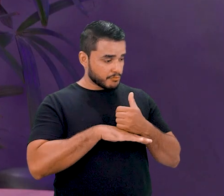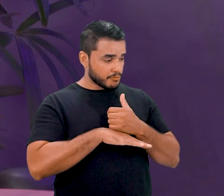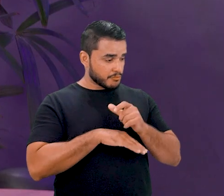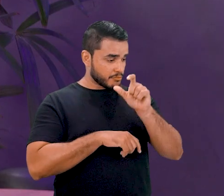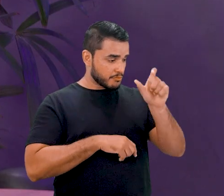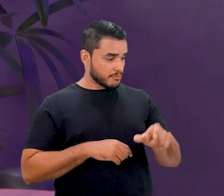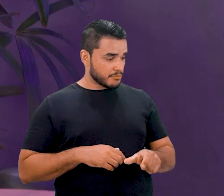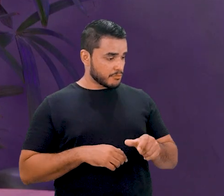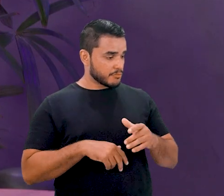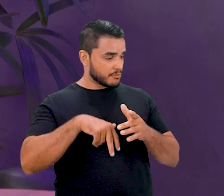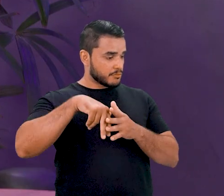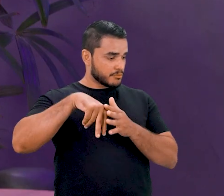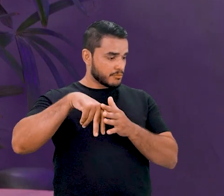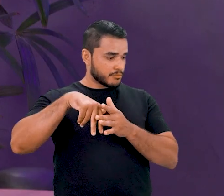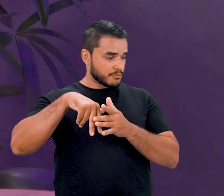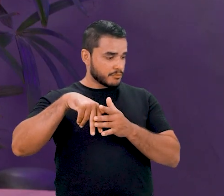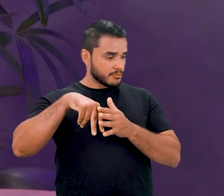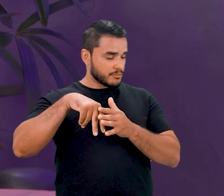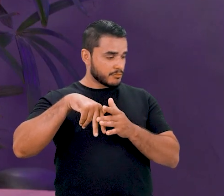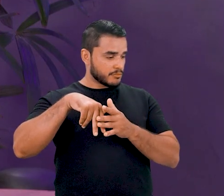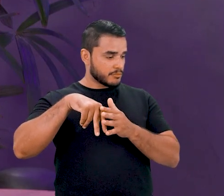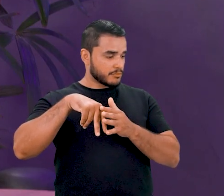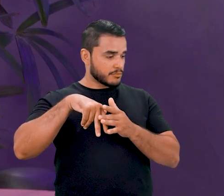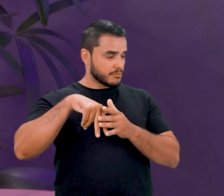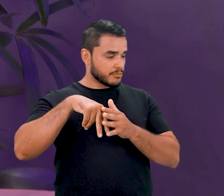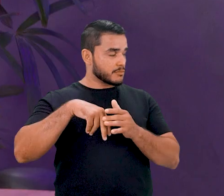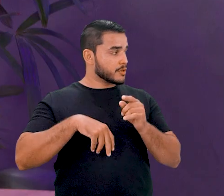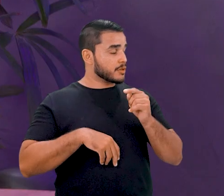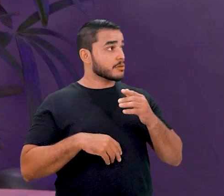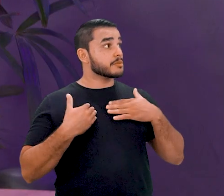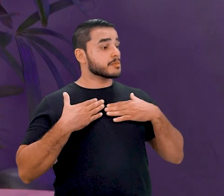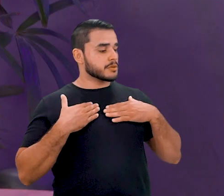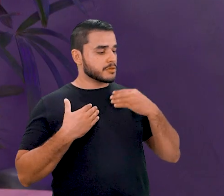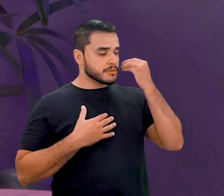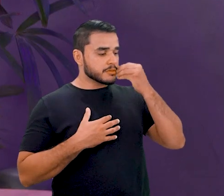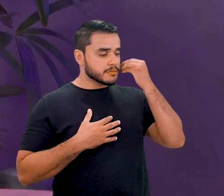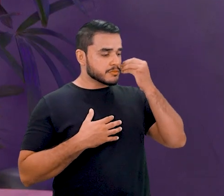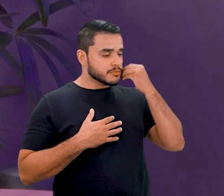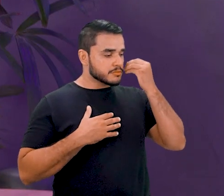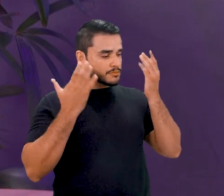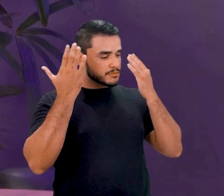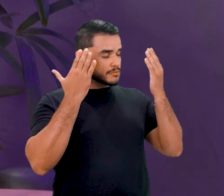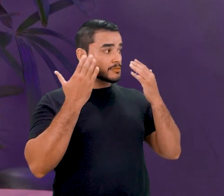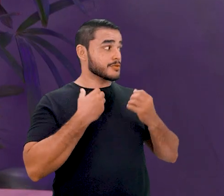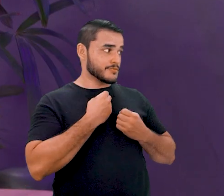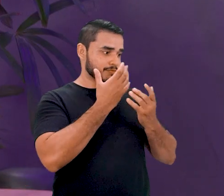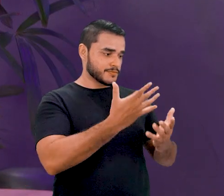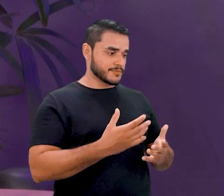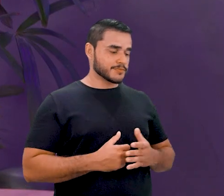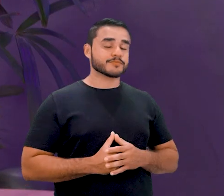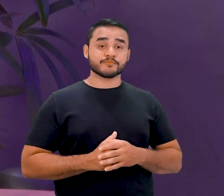com deficiência, na minha vivência como psicóloga com deficiência. A sua vivência. Eu vou falar, gente. Fala. Eu